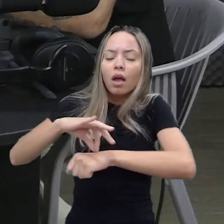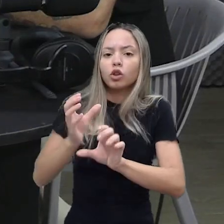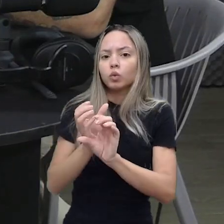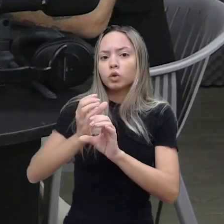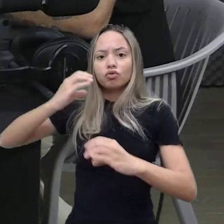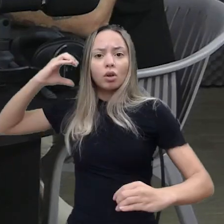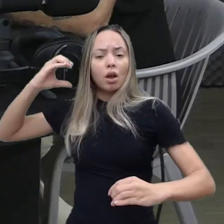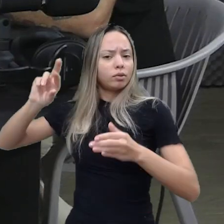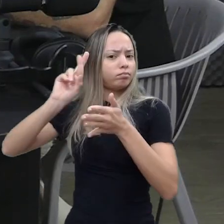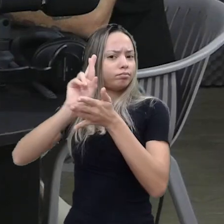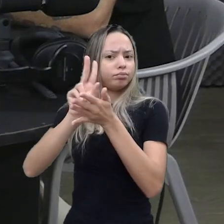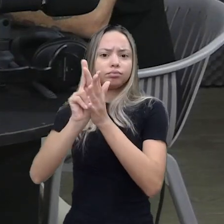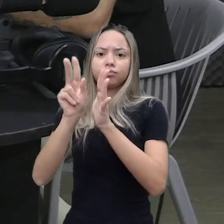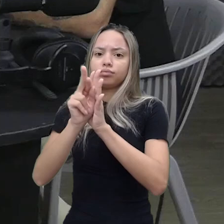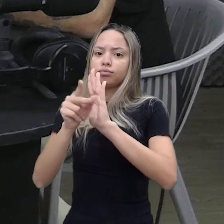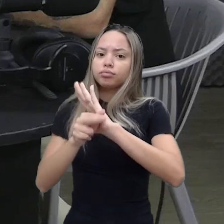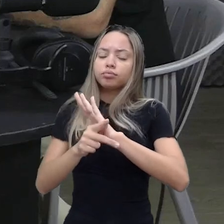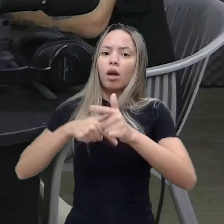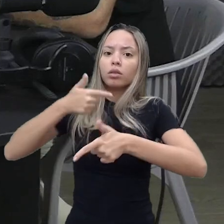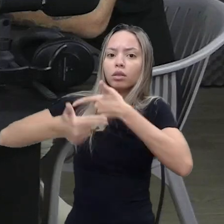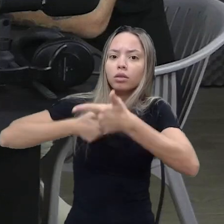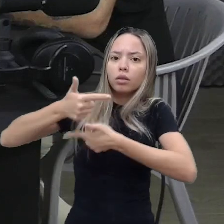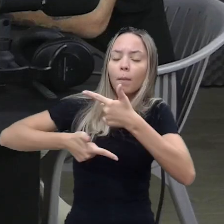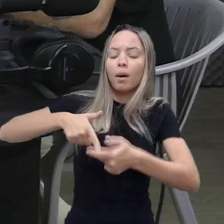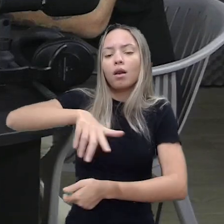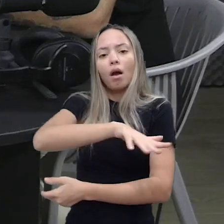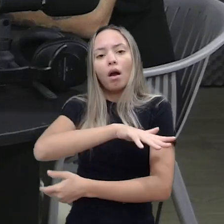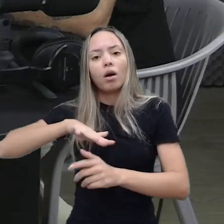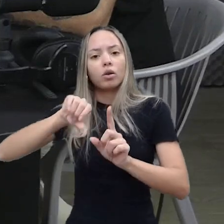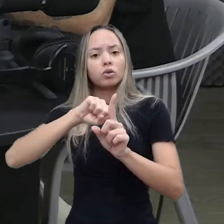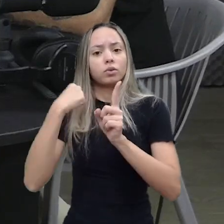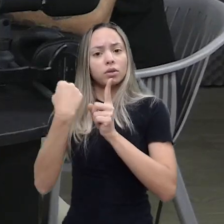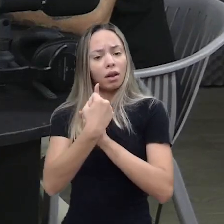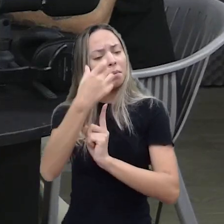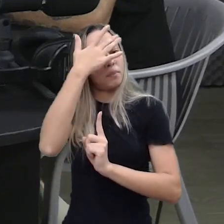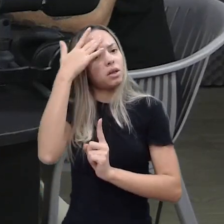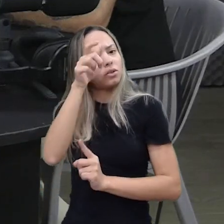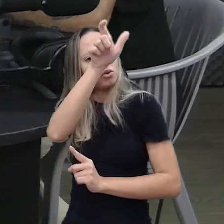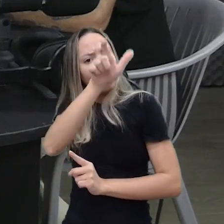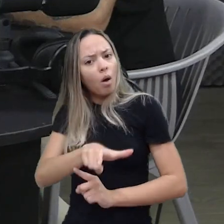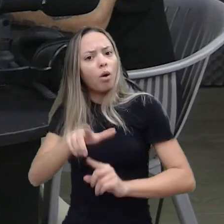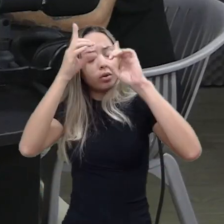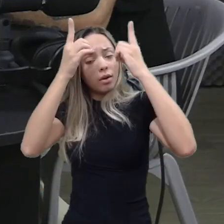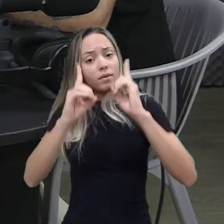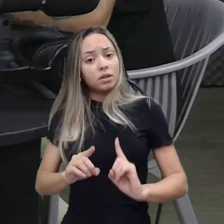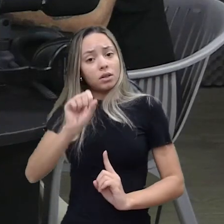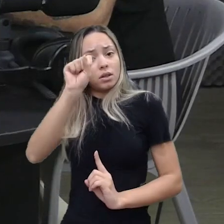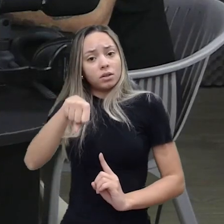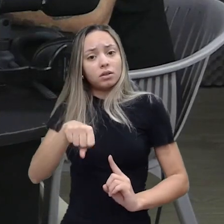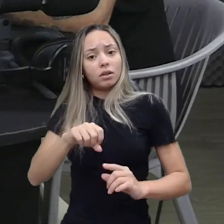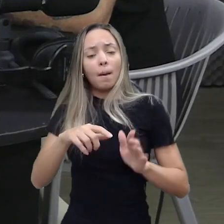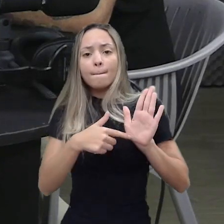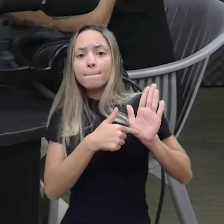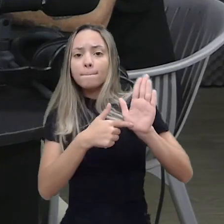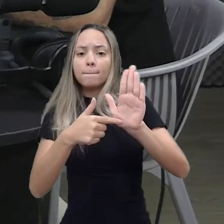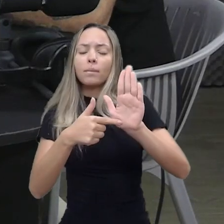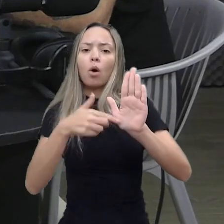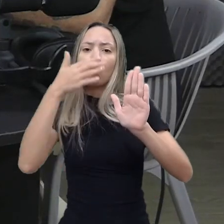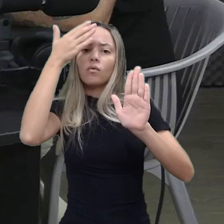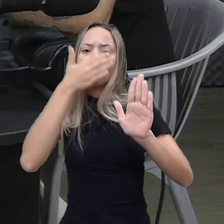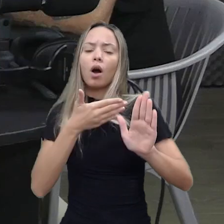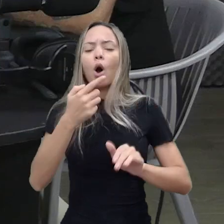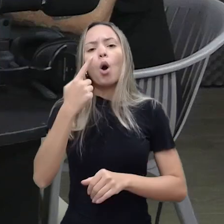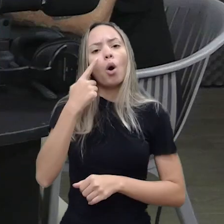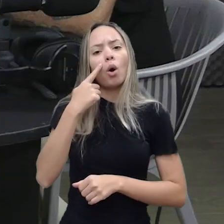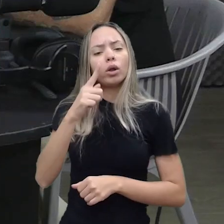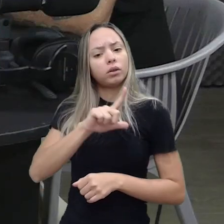vai, atuando na sociedade. São pessoas com deficiência que estão dizendo, olha, eu tenho potencialidades, a